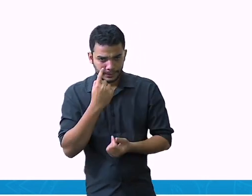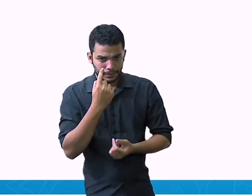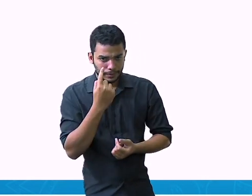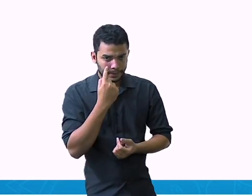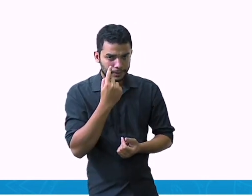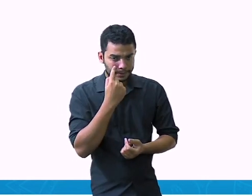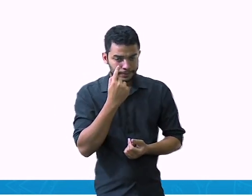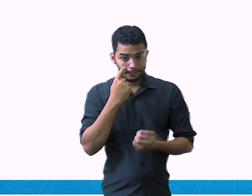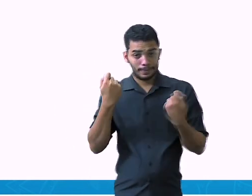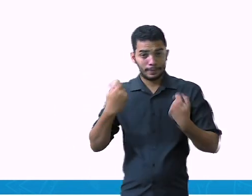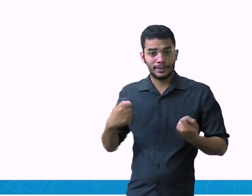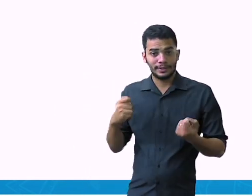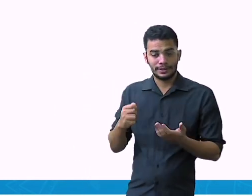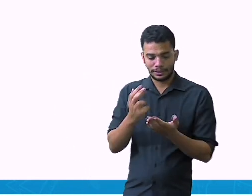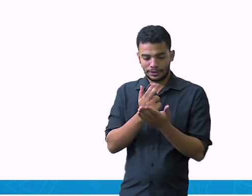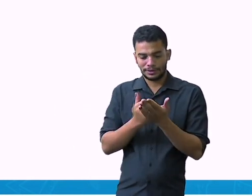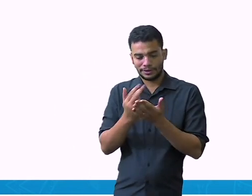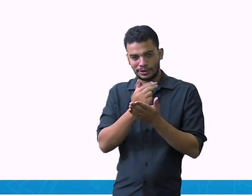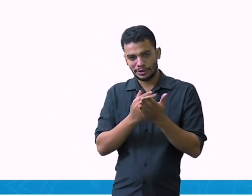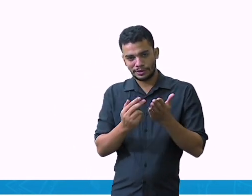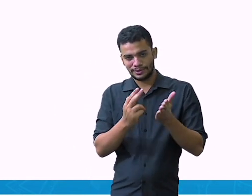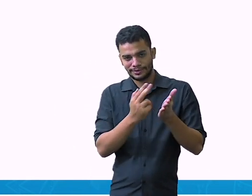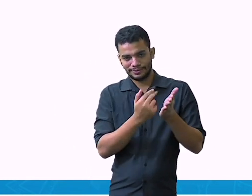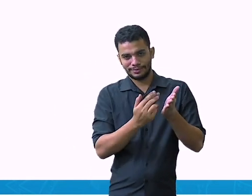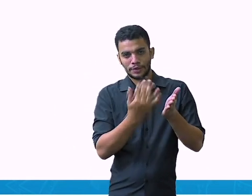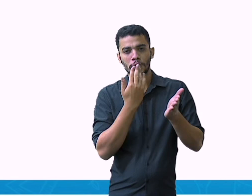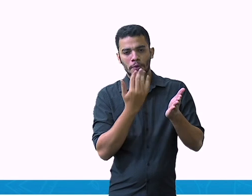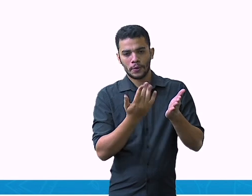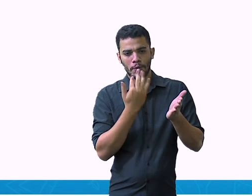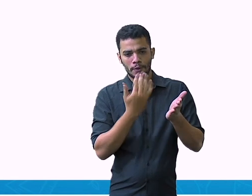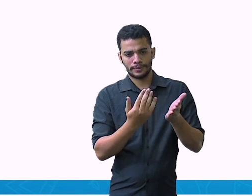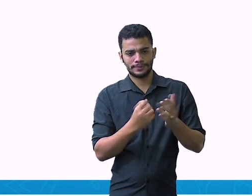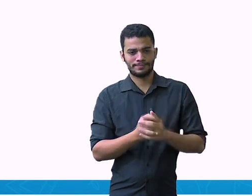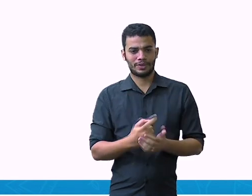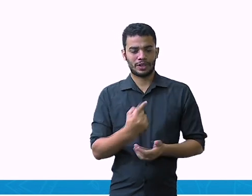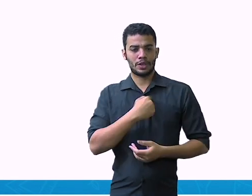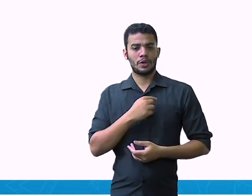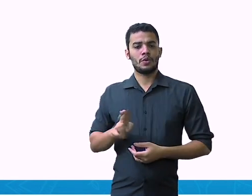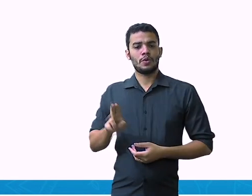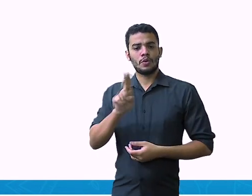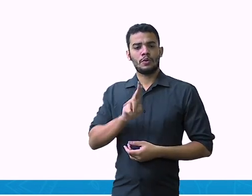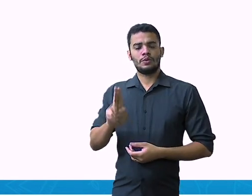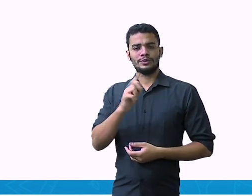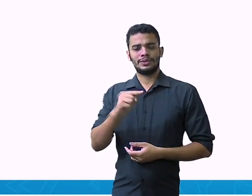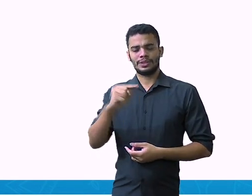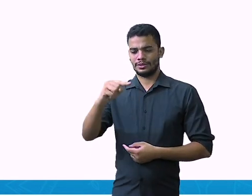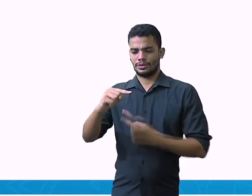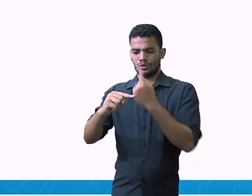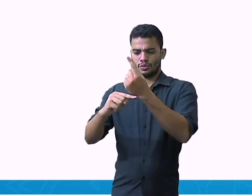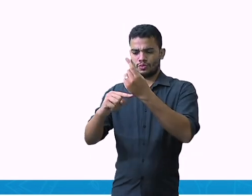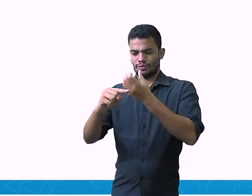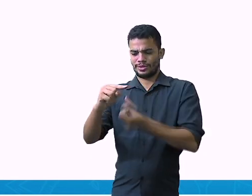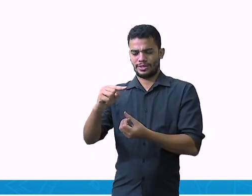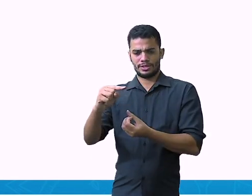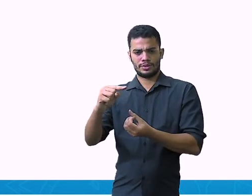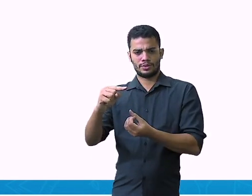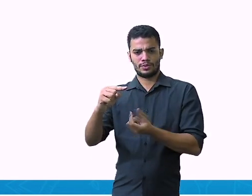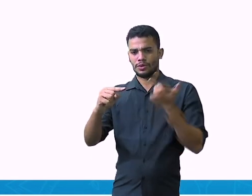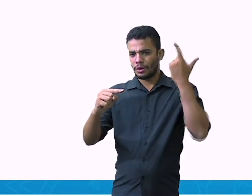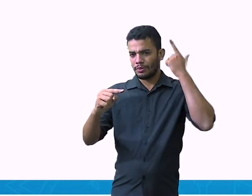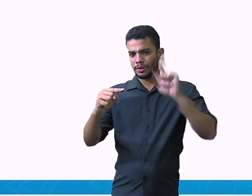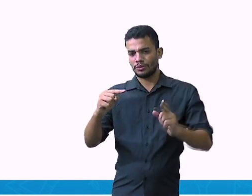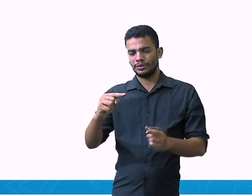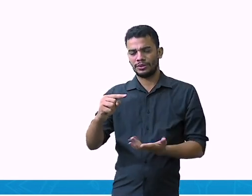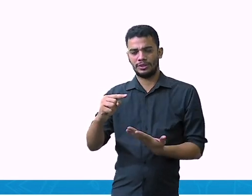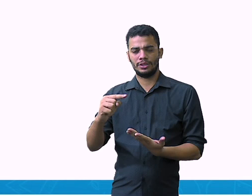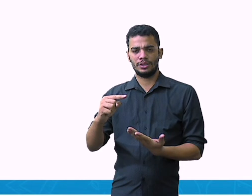duas partes. B. Quantos 1/6 eu preciso para conseguir 1/2, que é esse em azul?